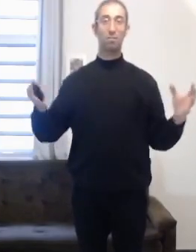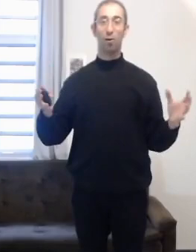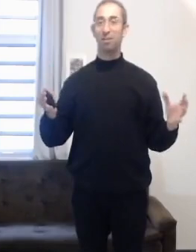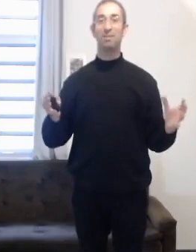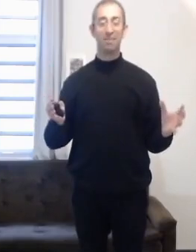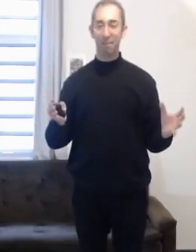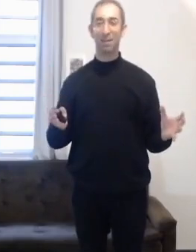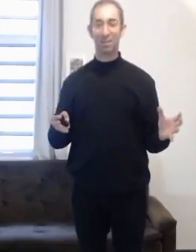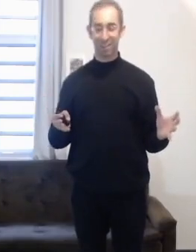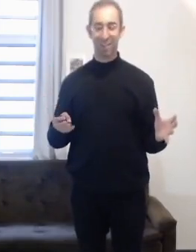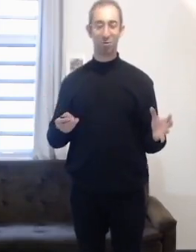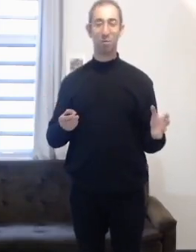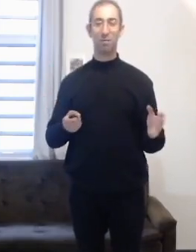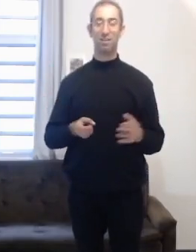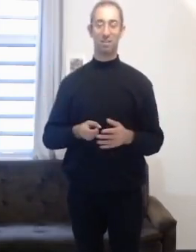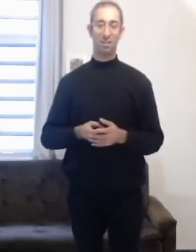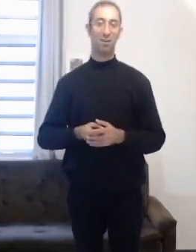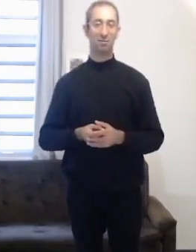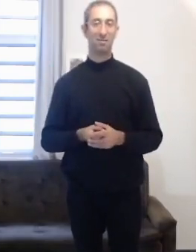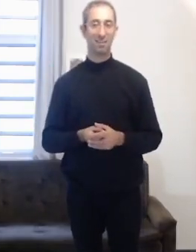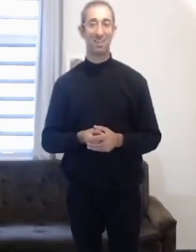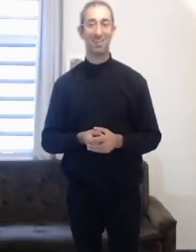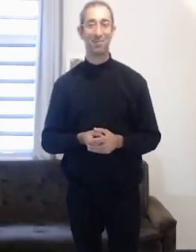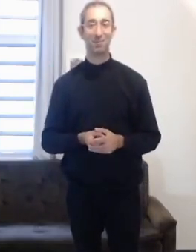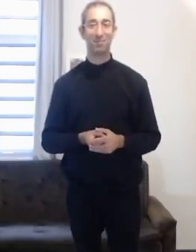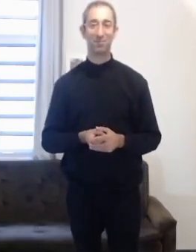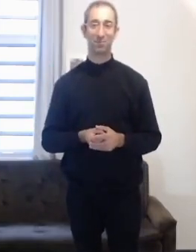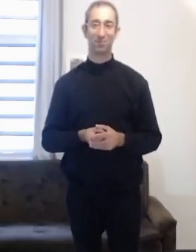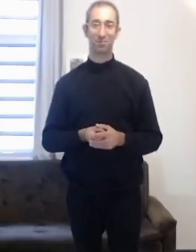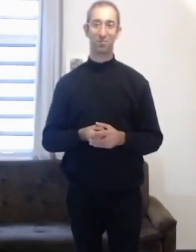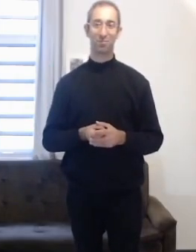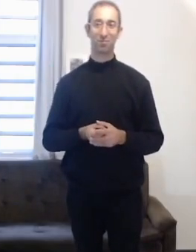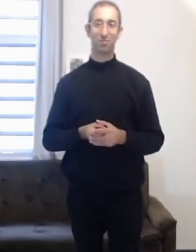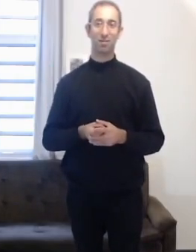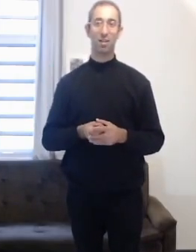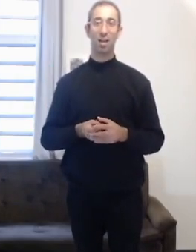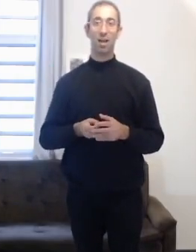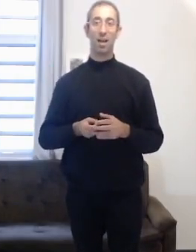colocar suas hipóteses na mesa, né, de uma maneira geral. Tá certo?